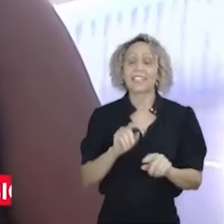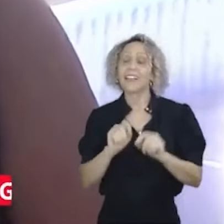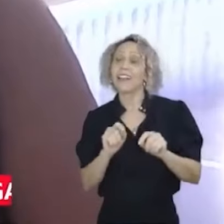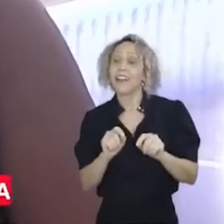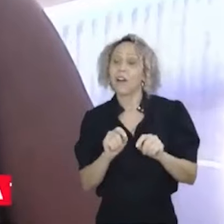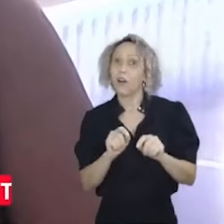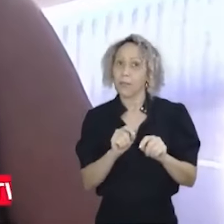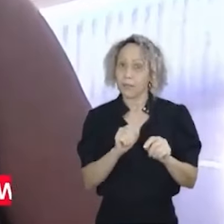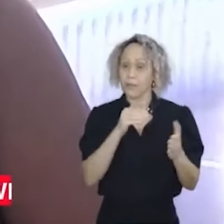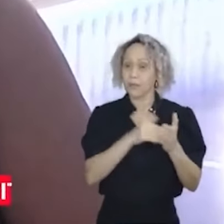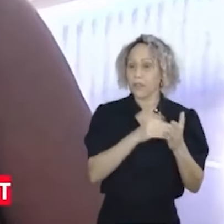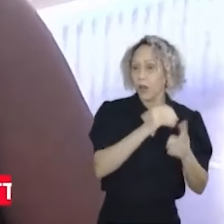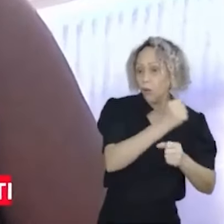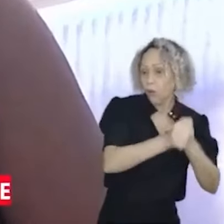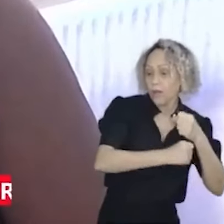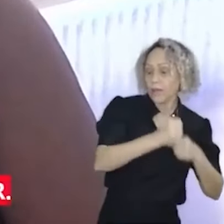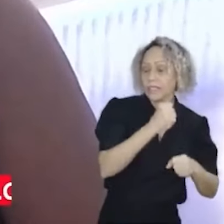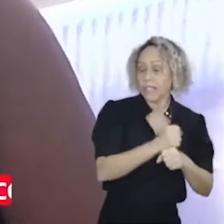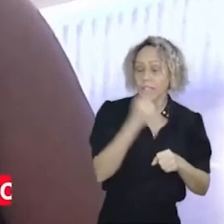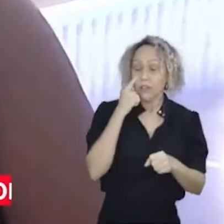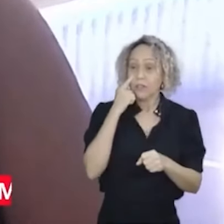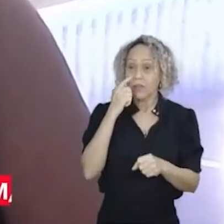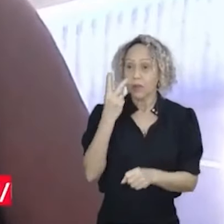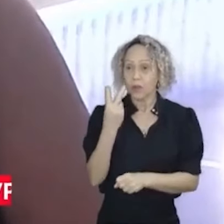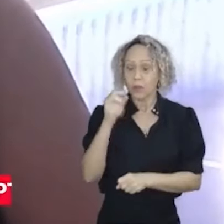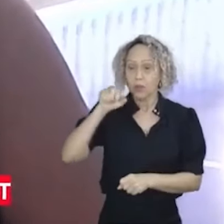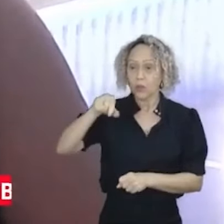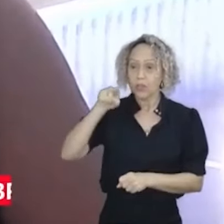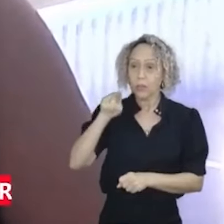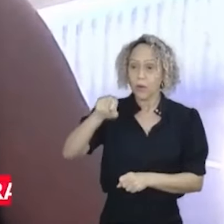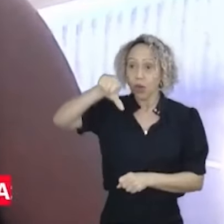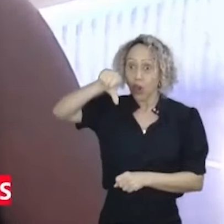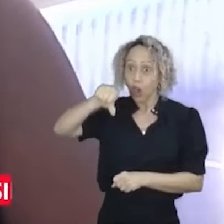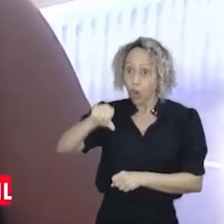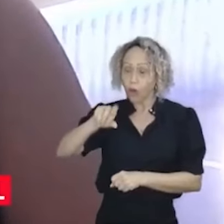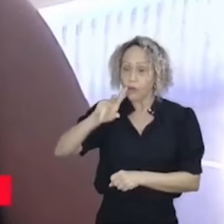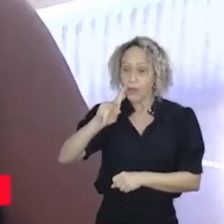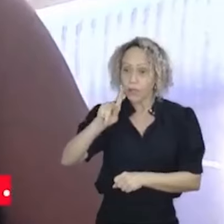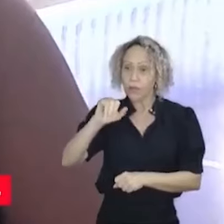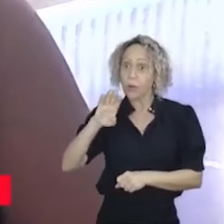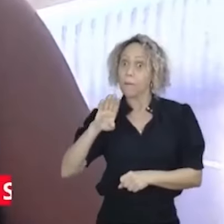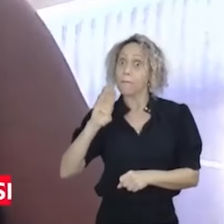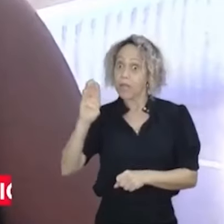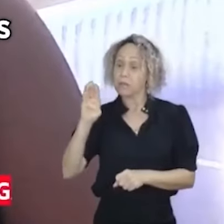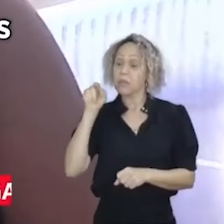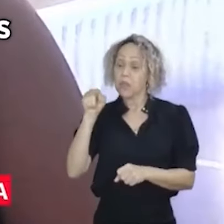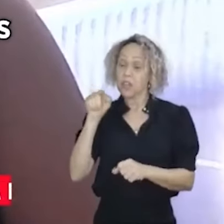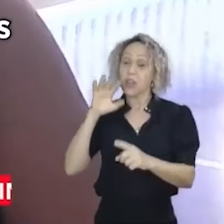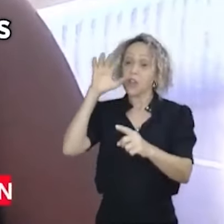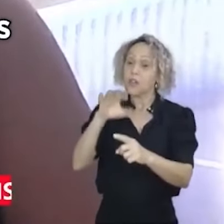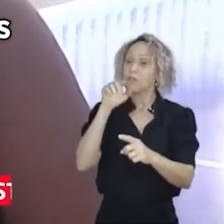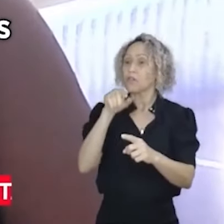final do ano passado, com um crescimento de 2,9% do PIB, apontando para uma melhora das atividades, para